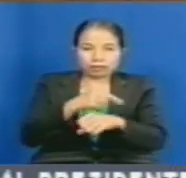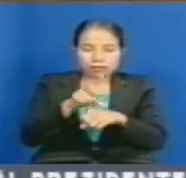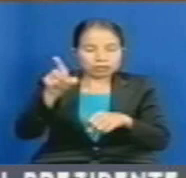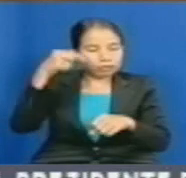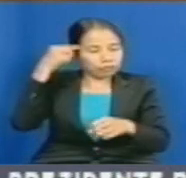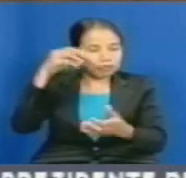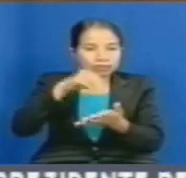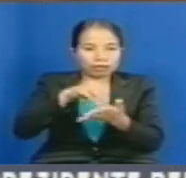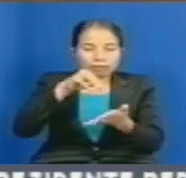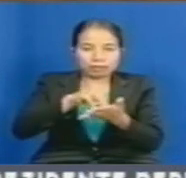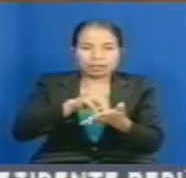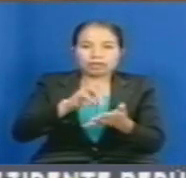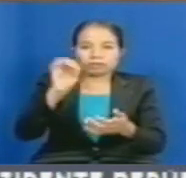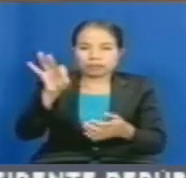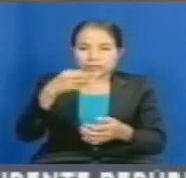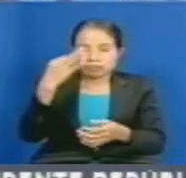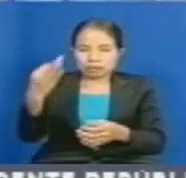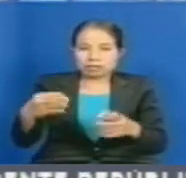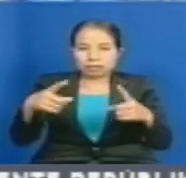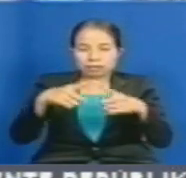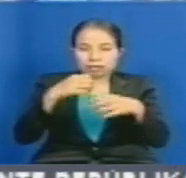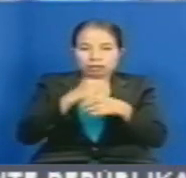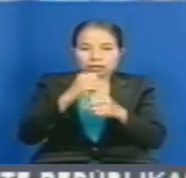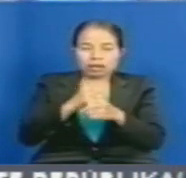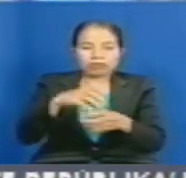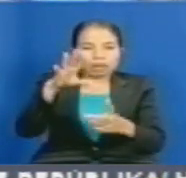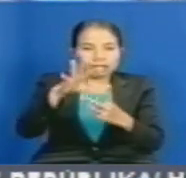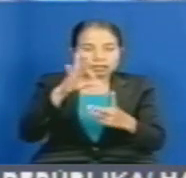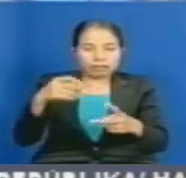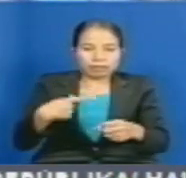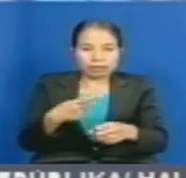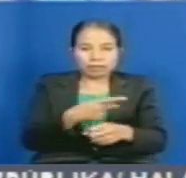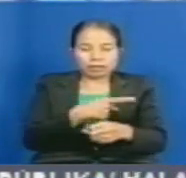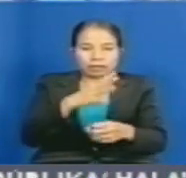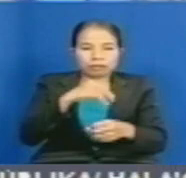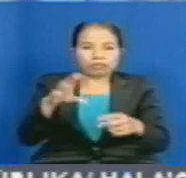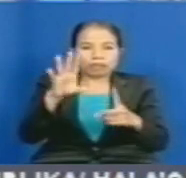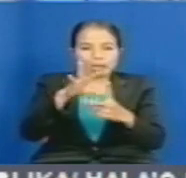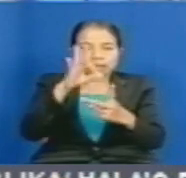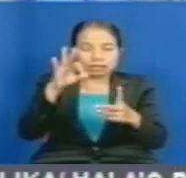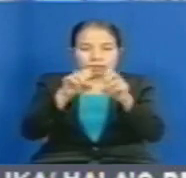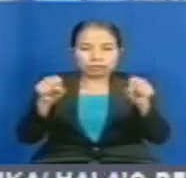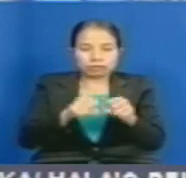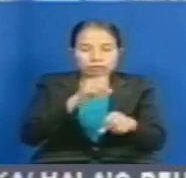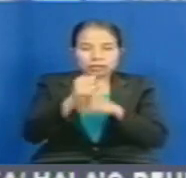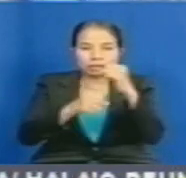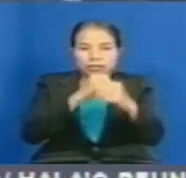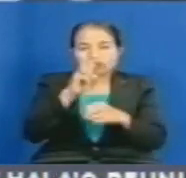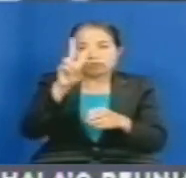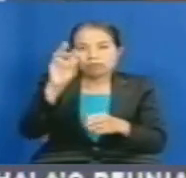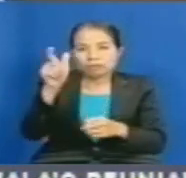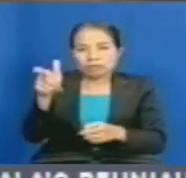governo prevê milhão sanulo recincia, ba realização eleição parlamentar, no eleição suco e retina em Rihundrua Rua